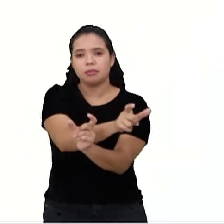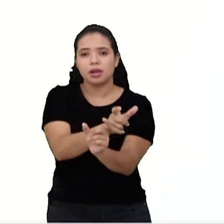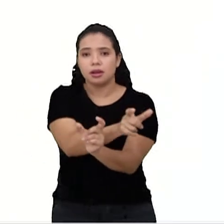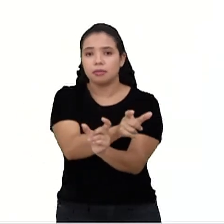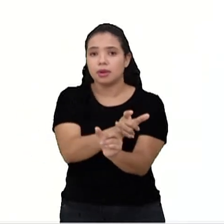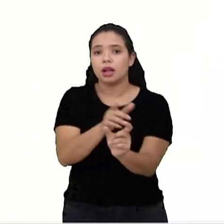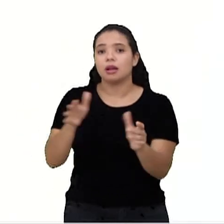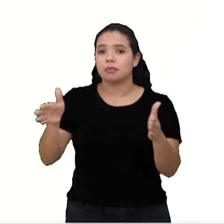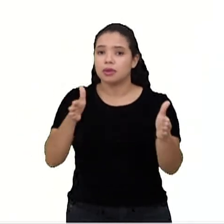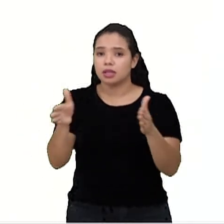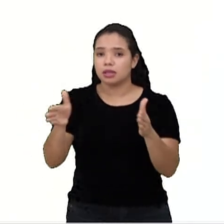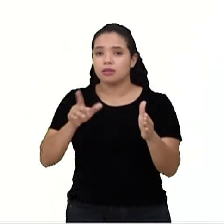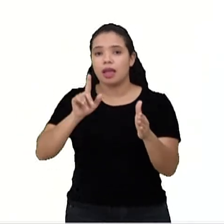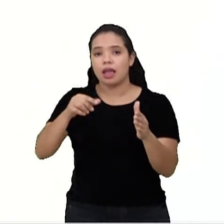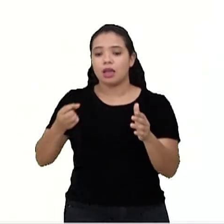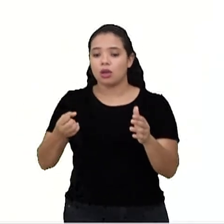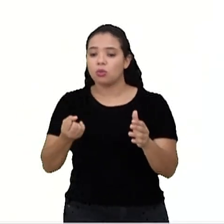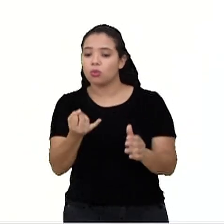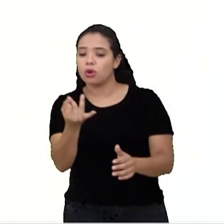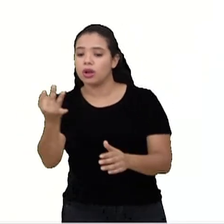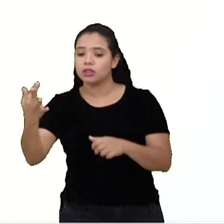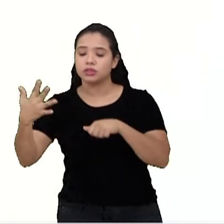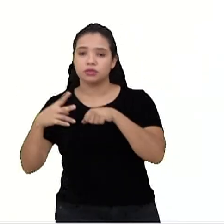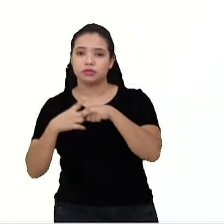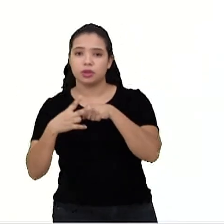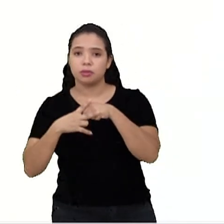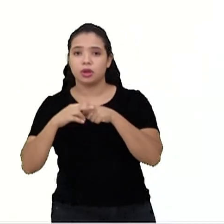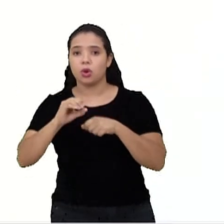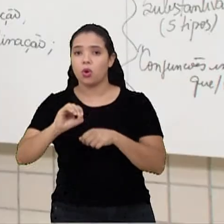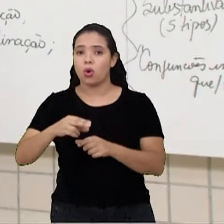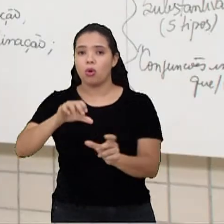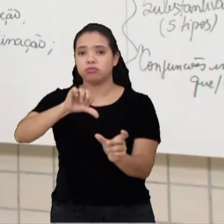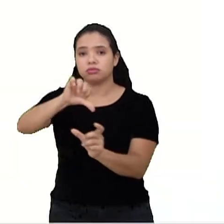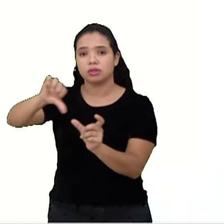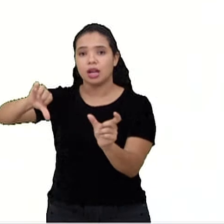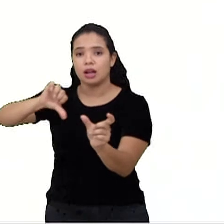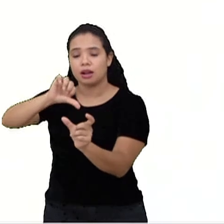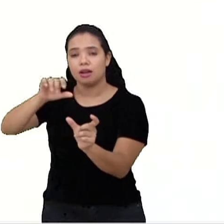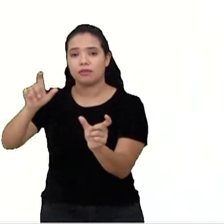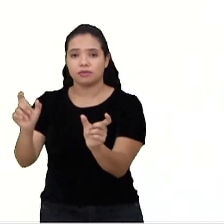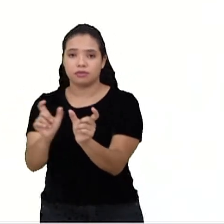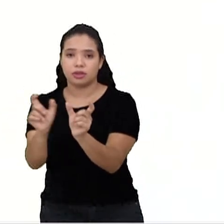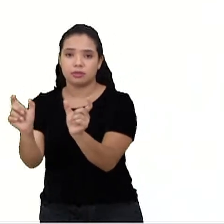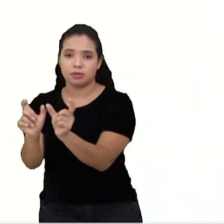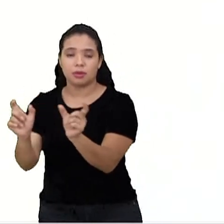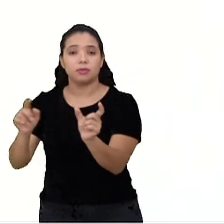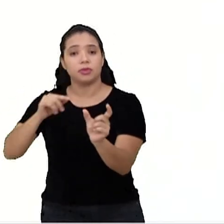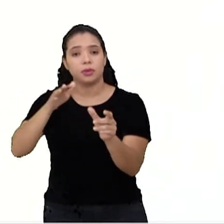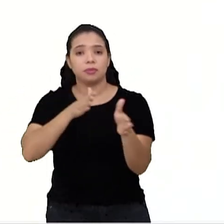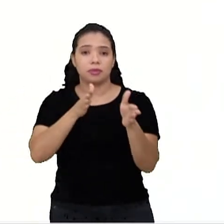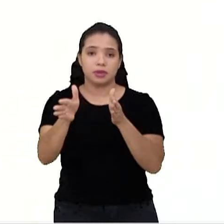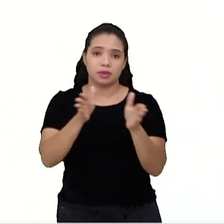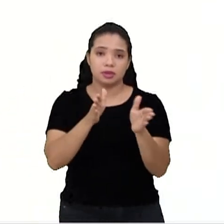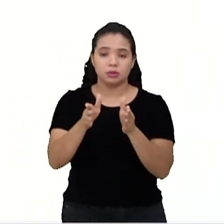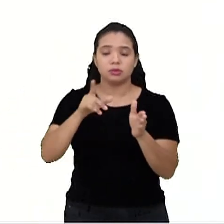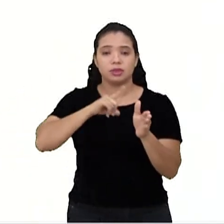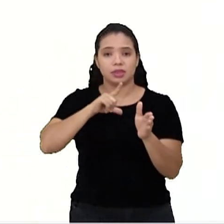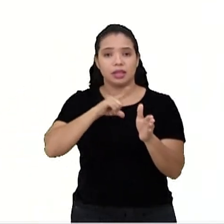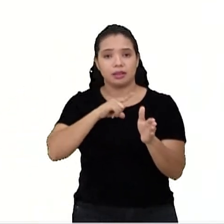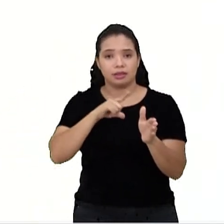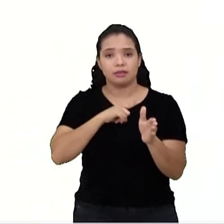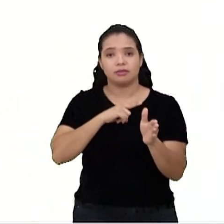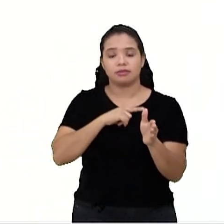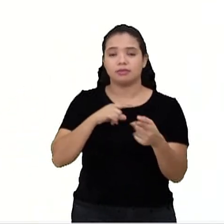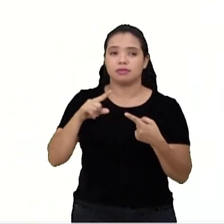é contar os verbos ou locuções verbais. Conforme a sua formação, o período composto é classificado